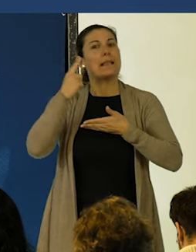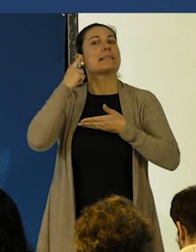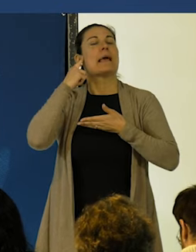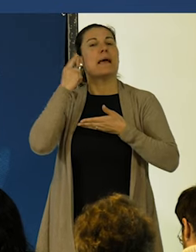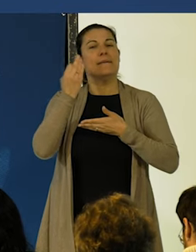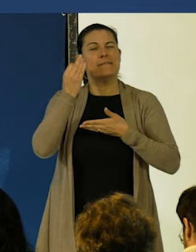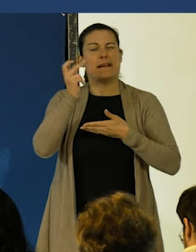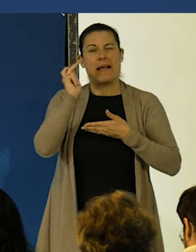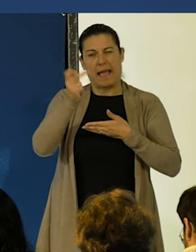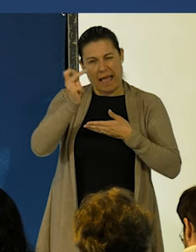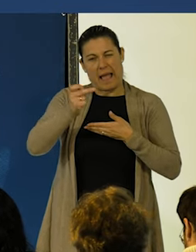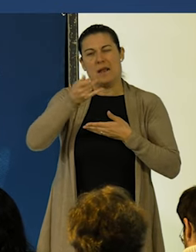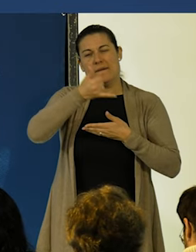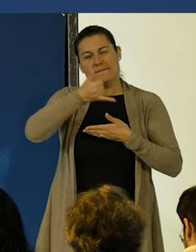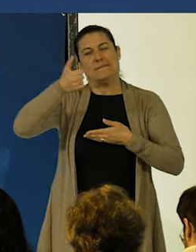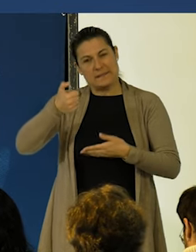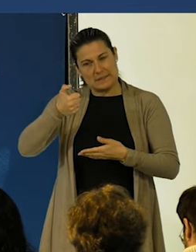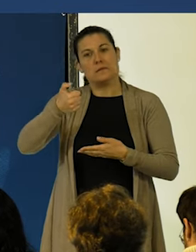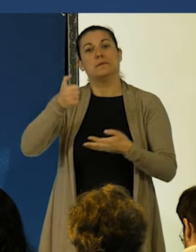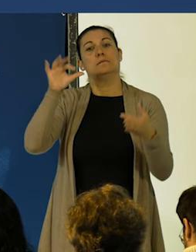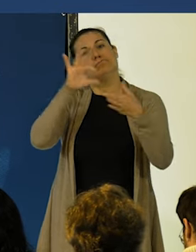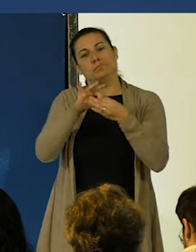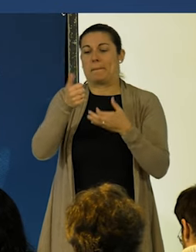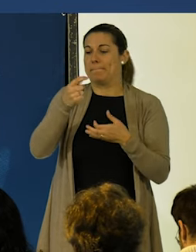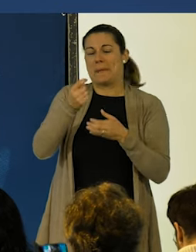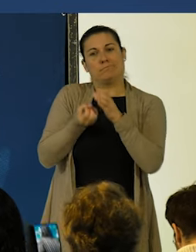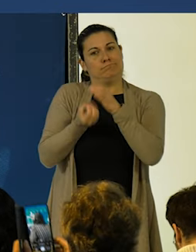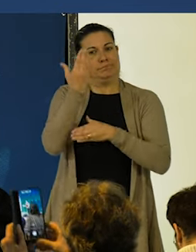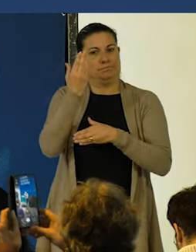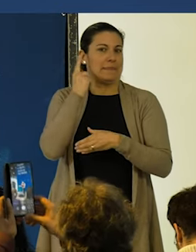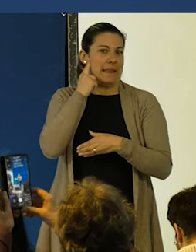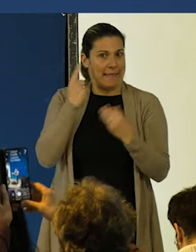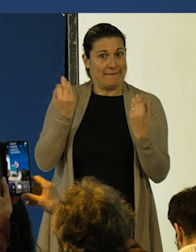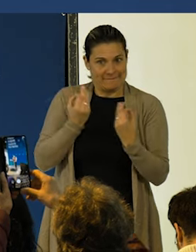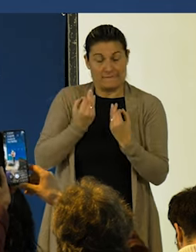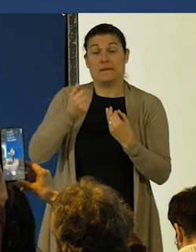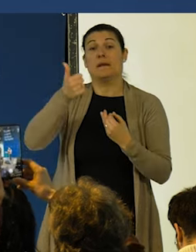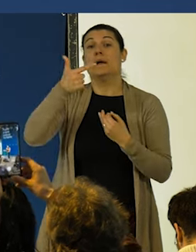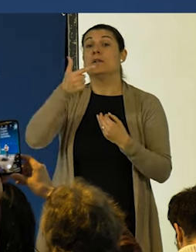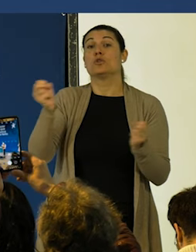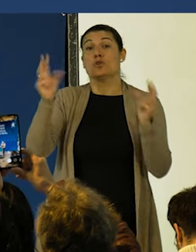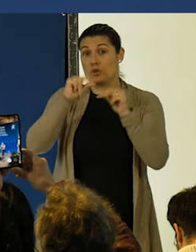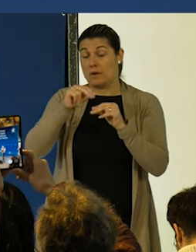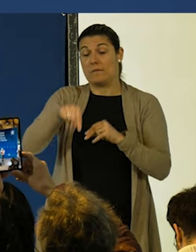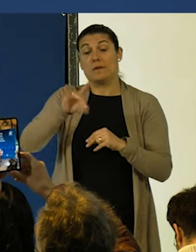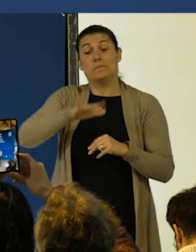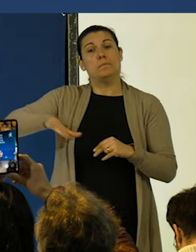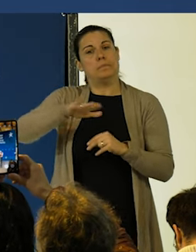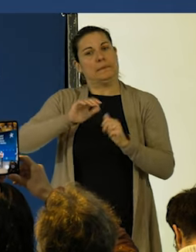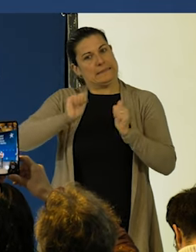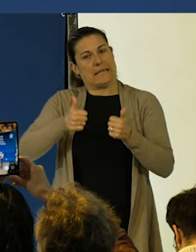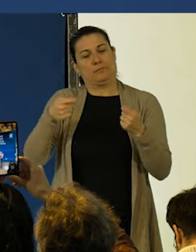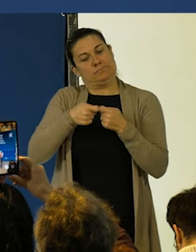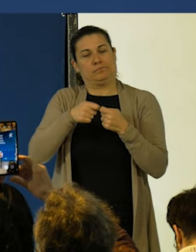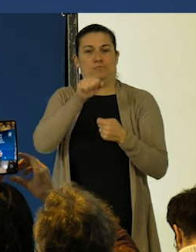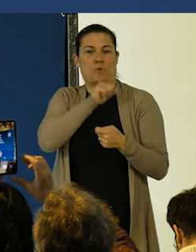exatamente 25 anos sobre a fundação do Bloco de Esquerda. Torres Novas é o sítio certo para estar nesta